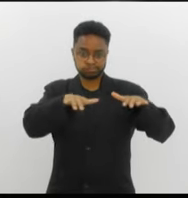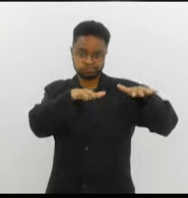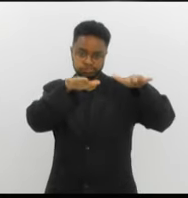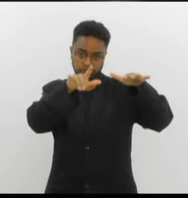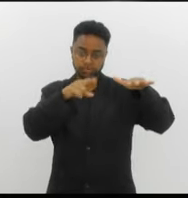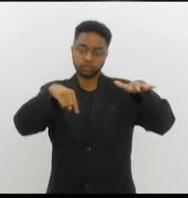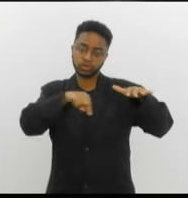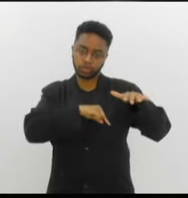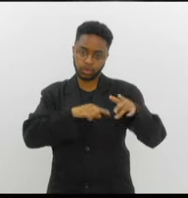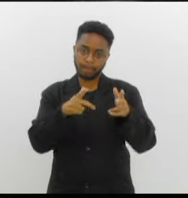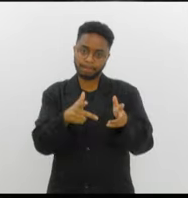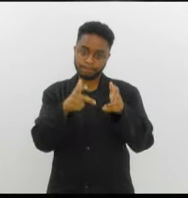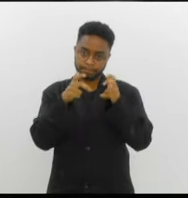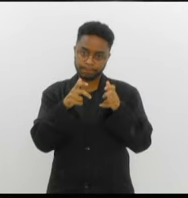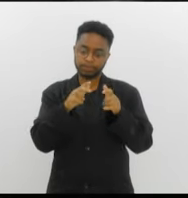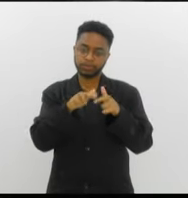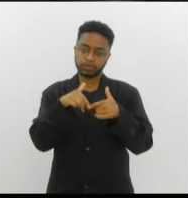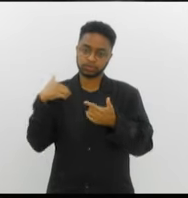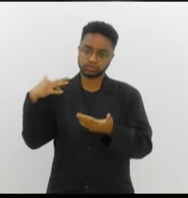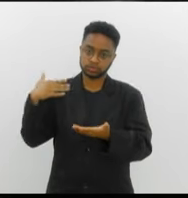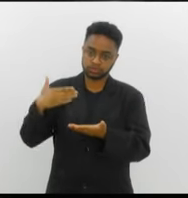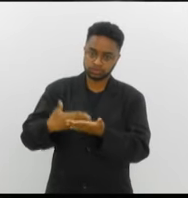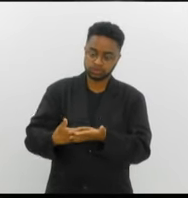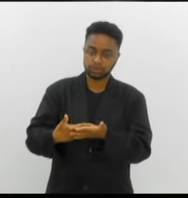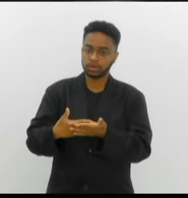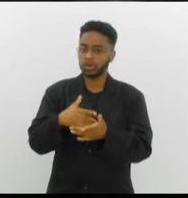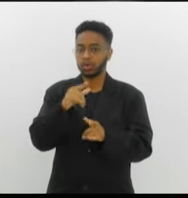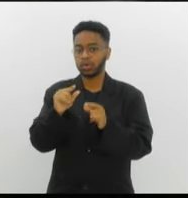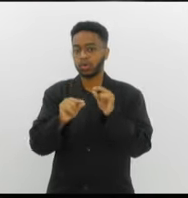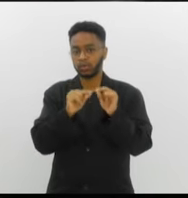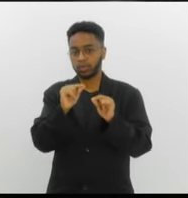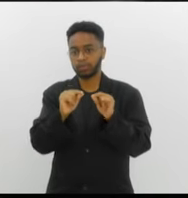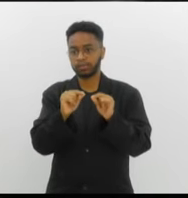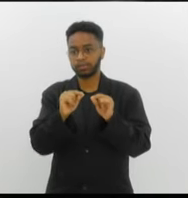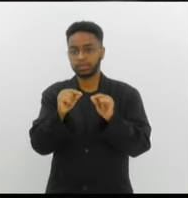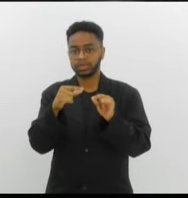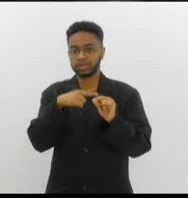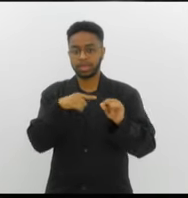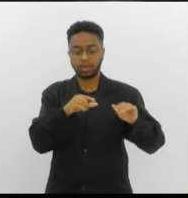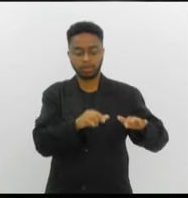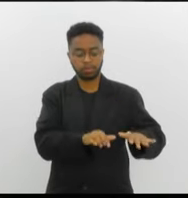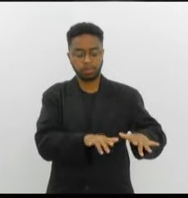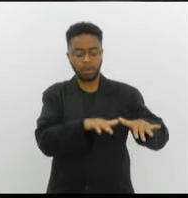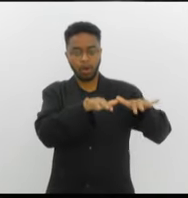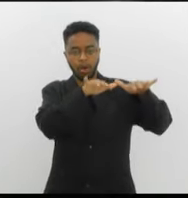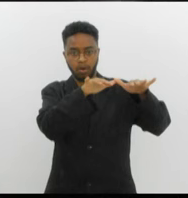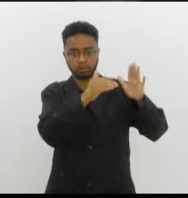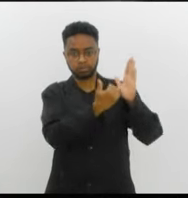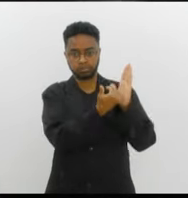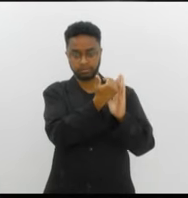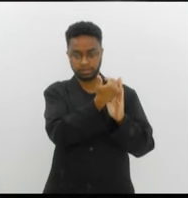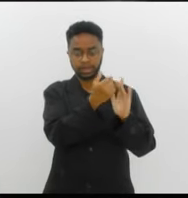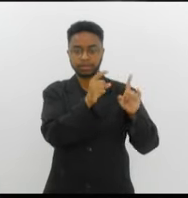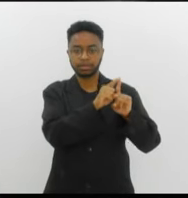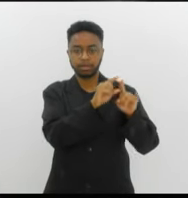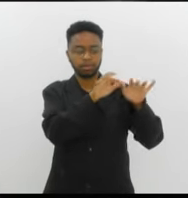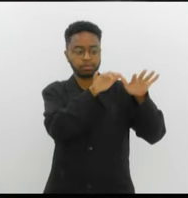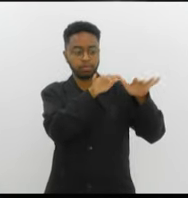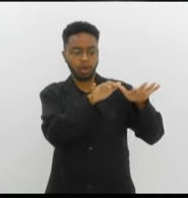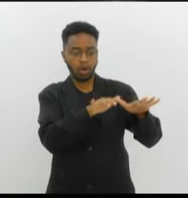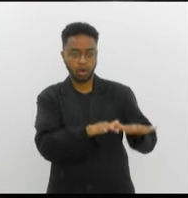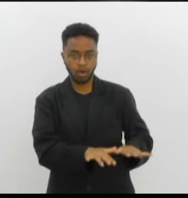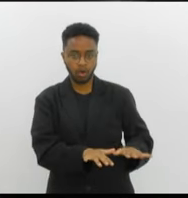observando através do processo histórico, que é o que ele chega mais longe, e a maré mínima, que é